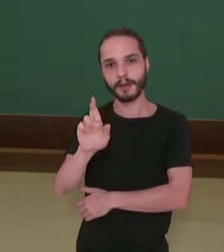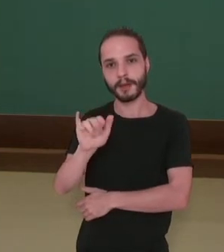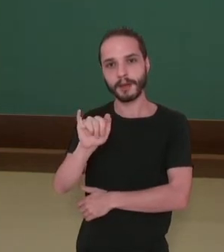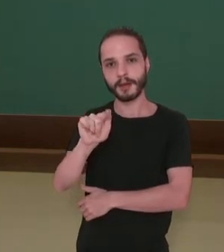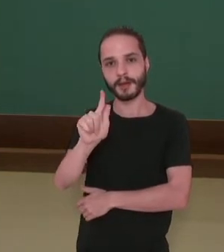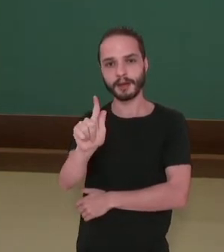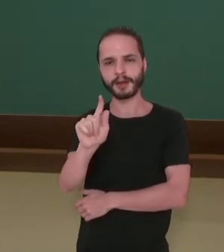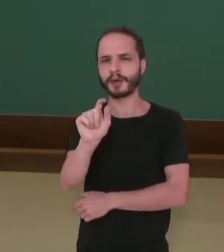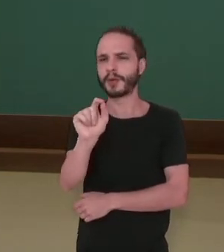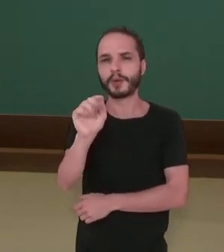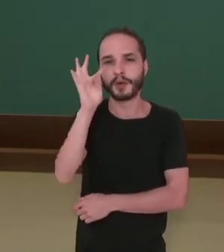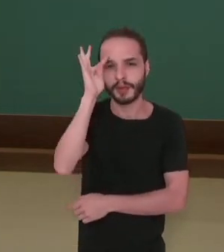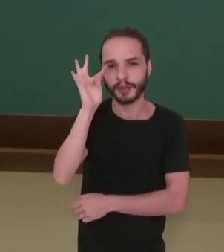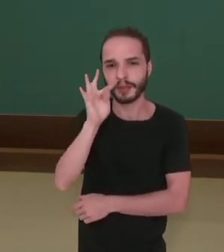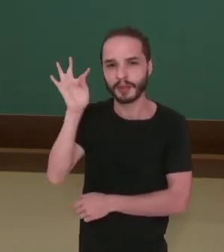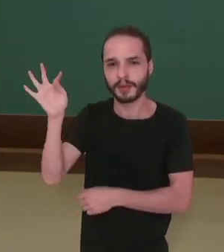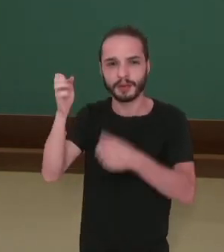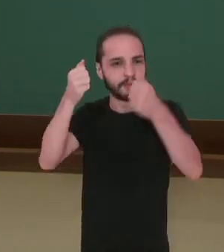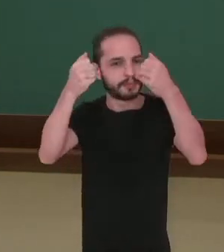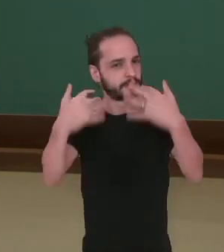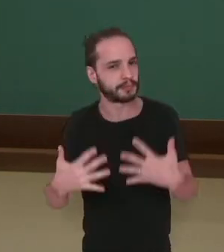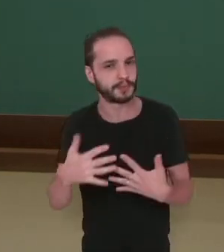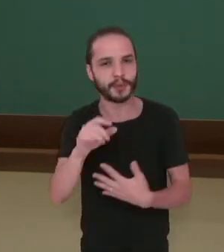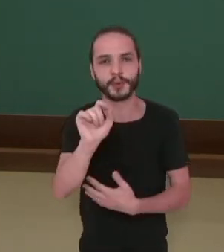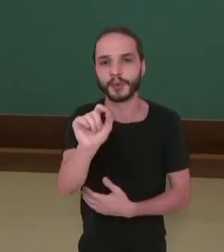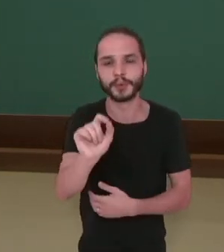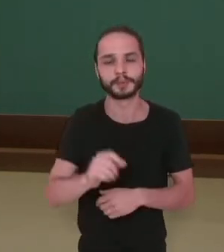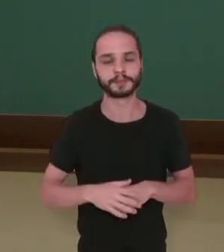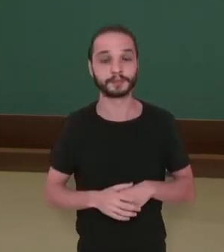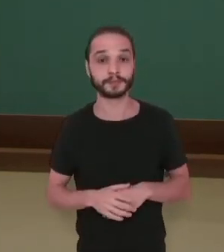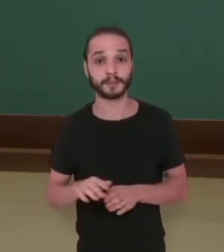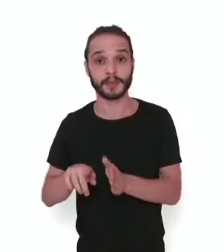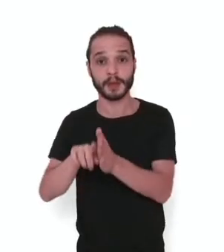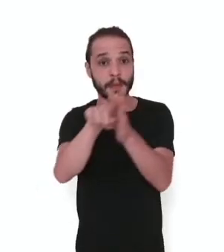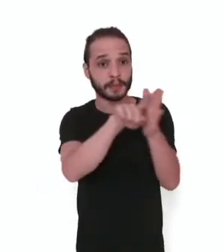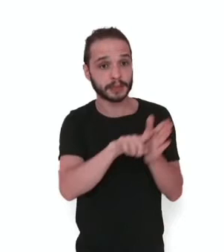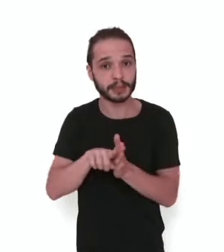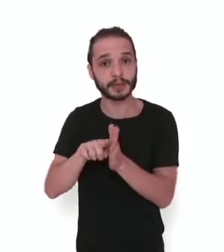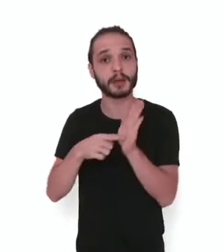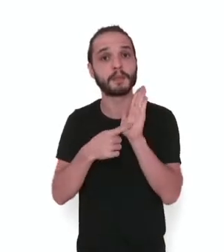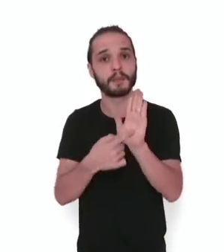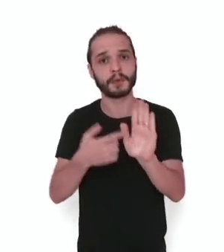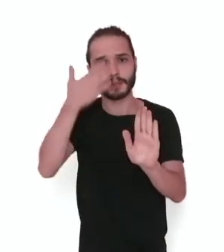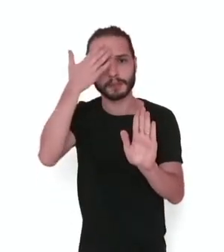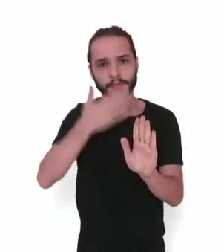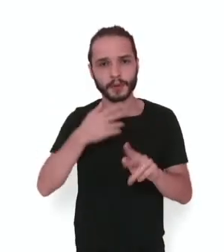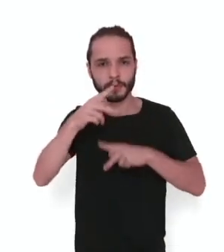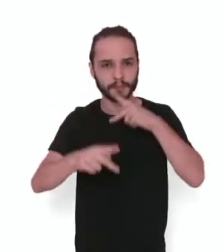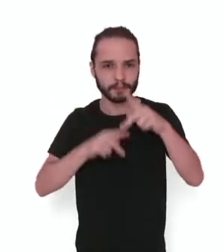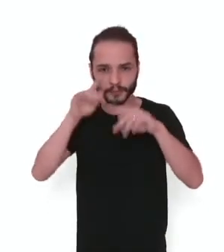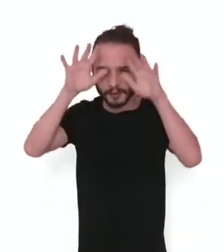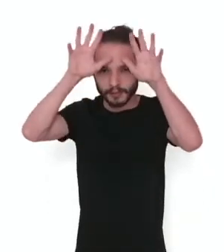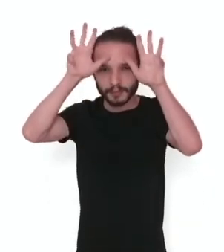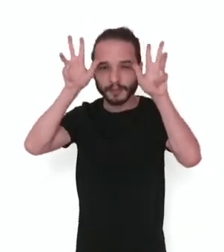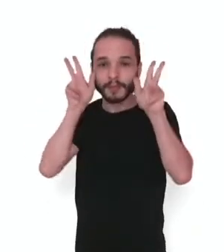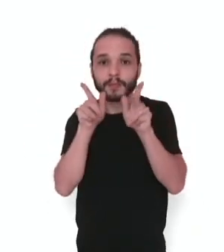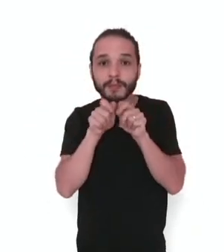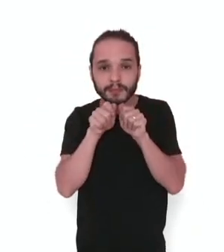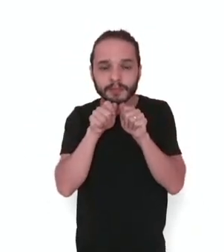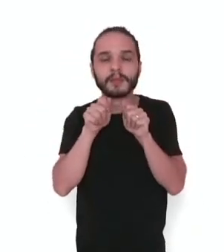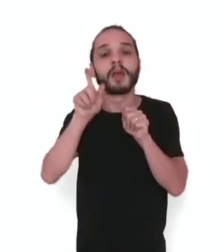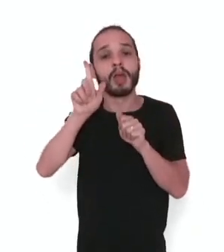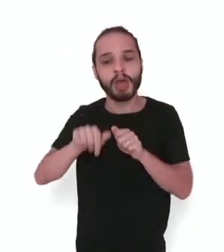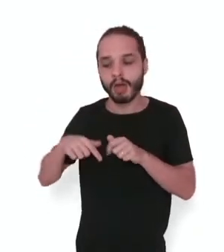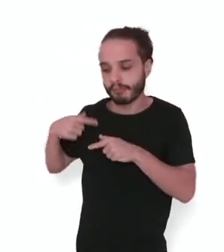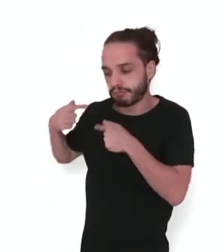diz essa teoria? As pesquisas apontam que os povos esquimós são descendentes de